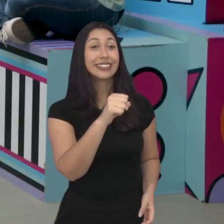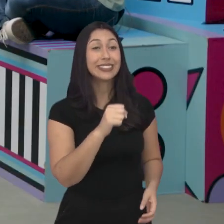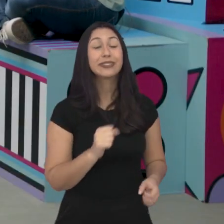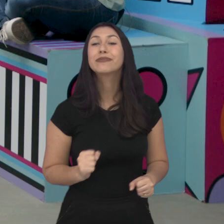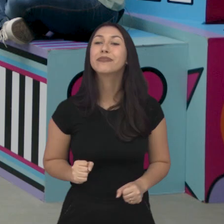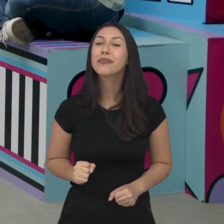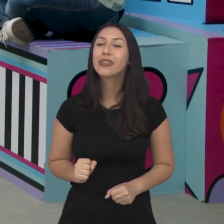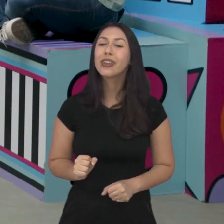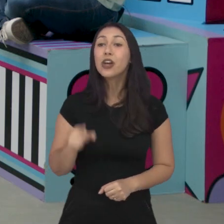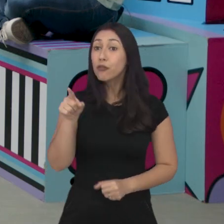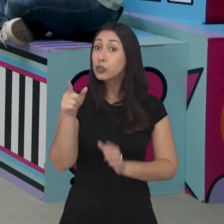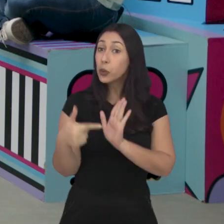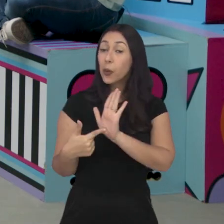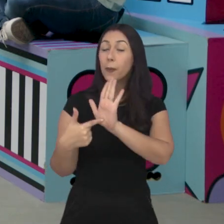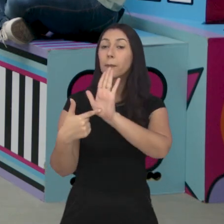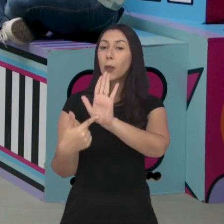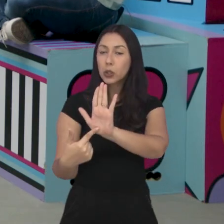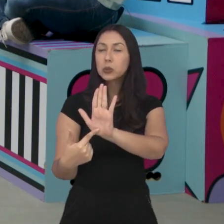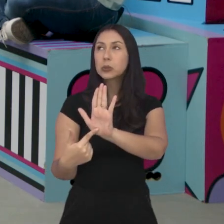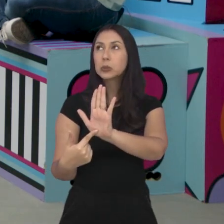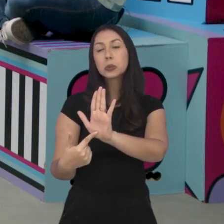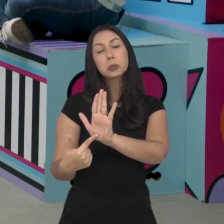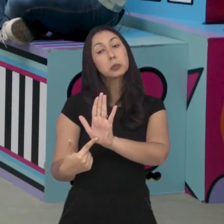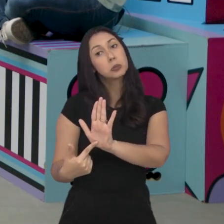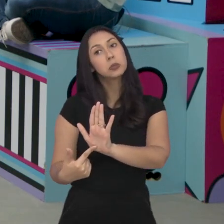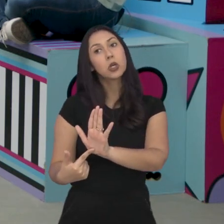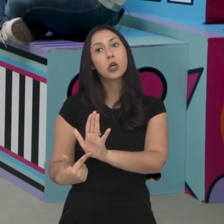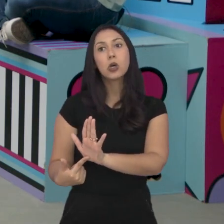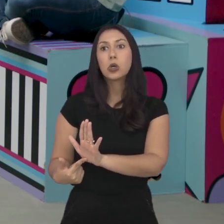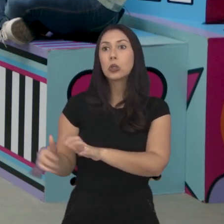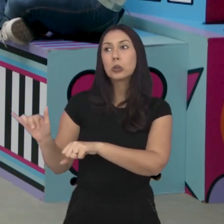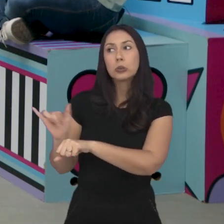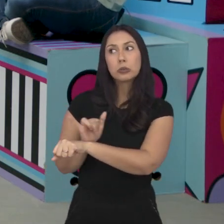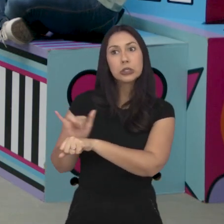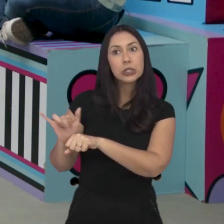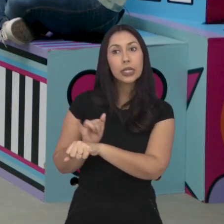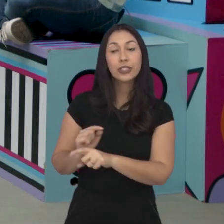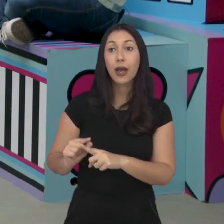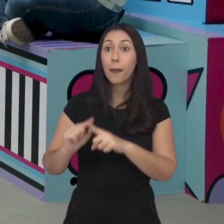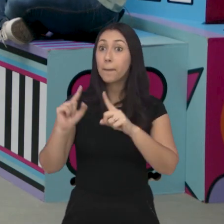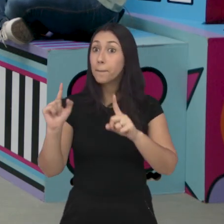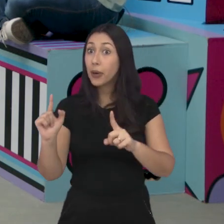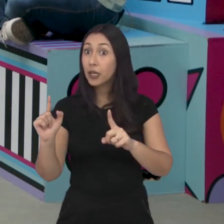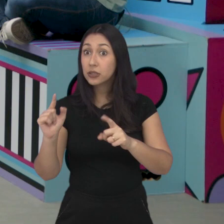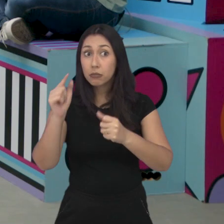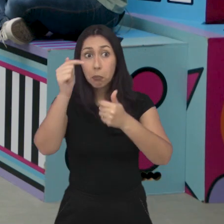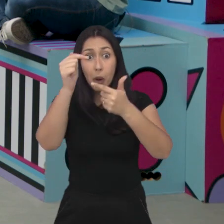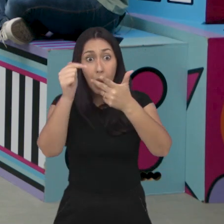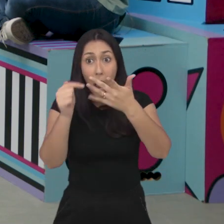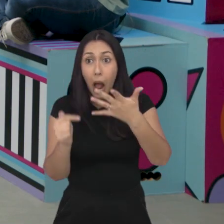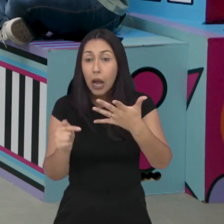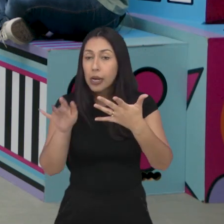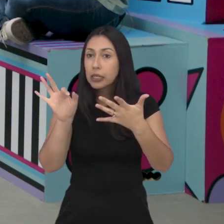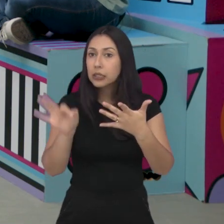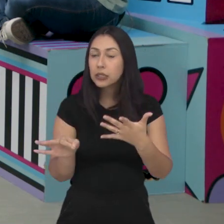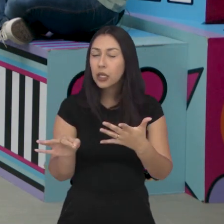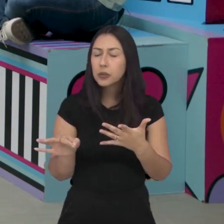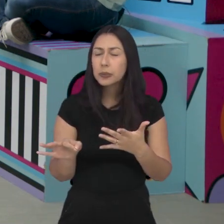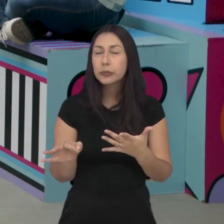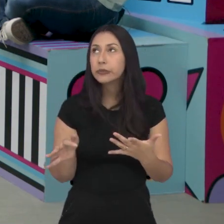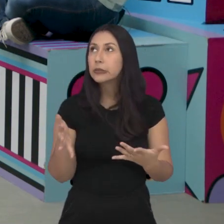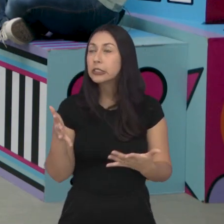pra próxima. Sim. Ô, Bia, você mostrou ali pra gente, né, uma das possibilidades, mas na verdade as punks são